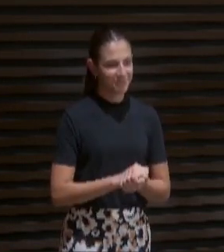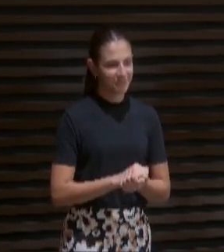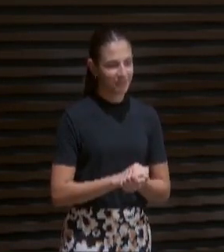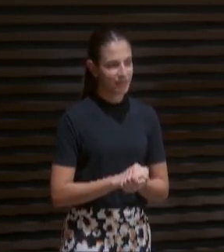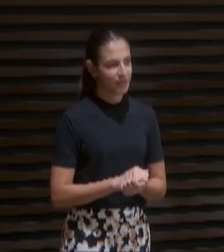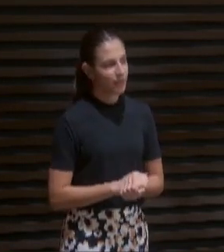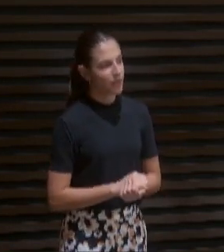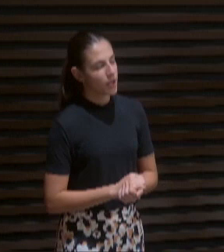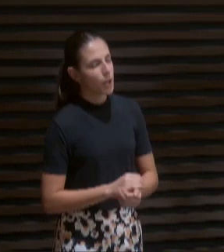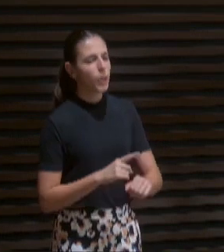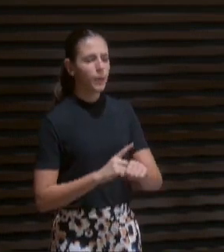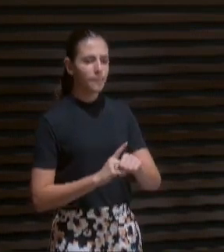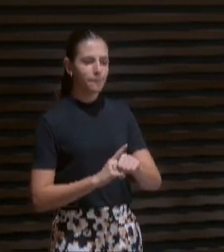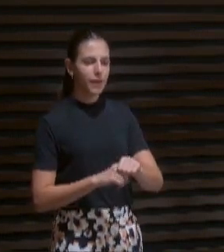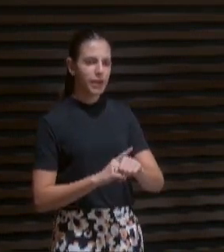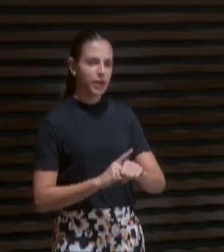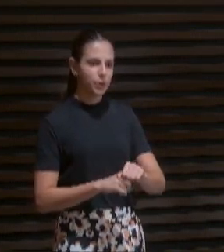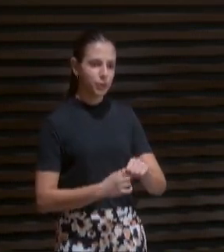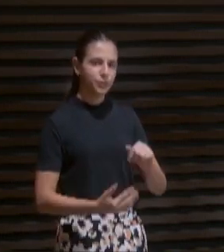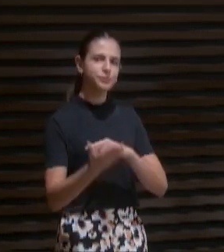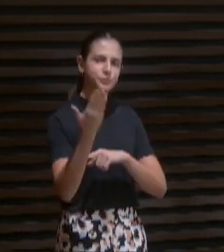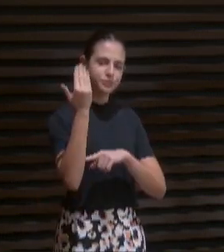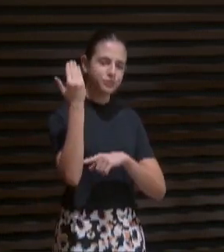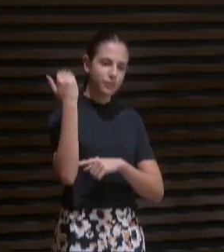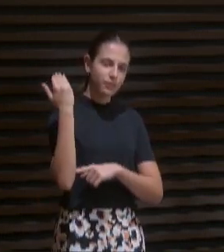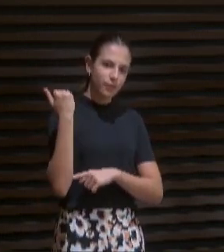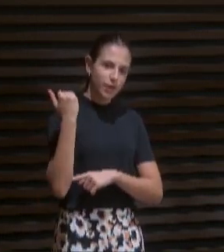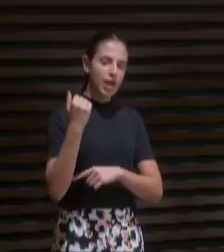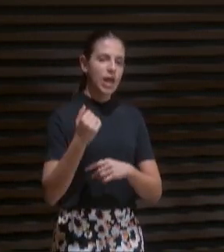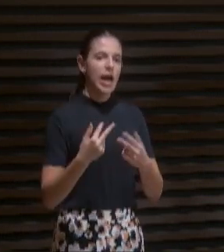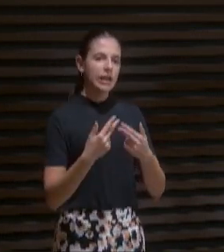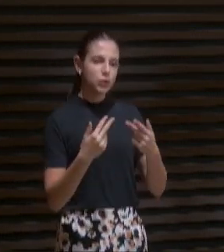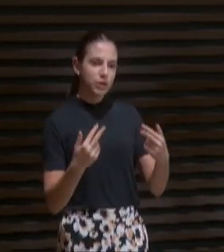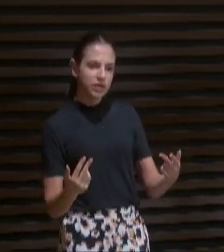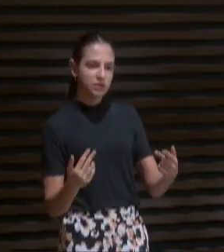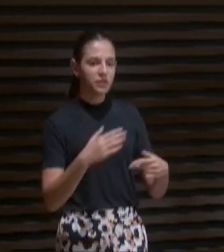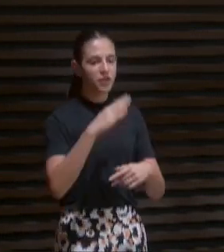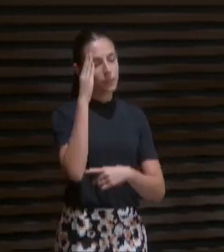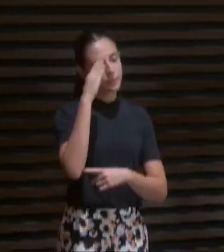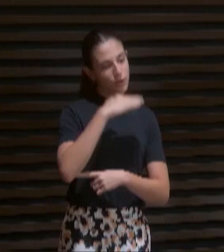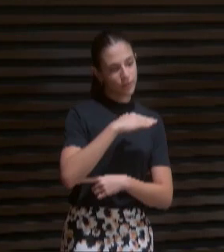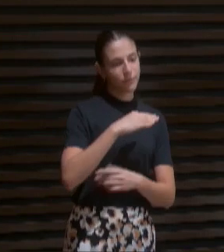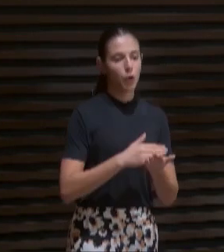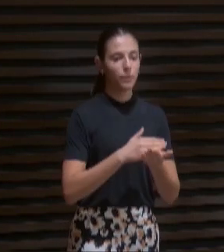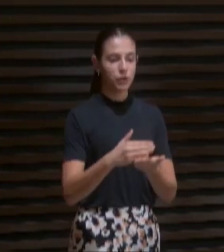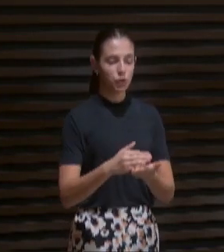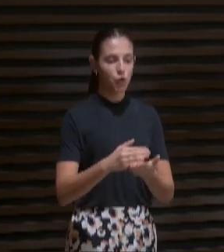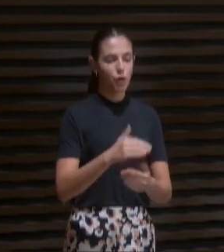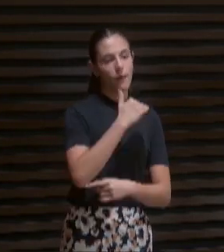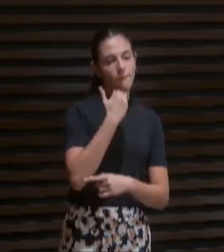no período antediluviano, a coisa foi aumentando. Eles começaram com a morte de Caim